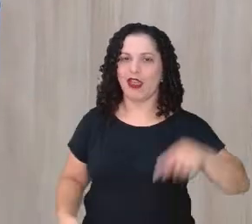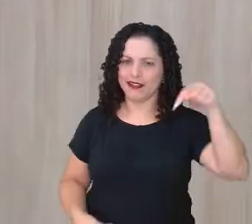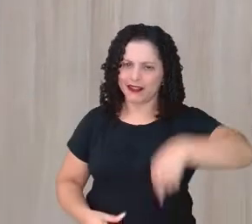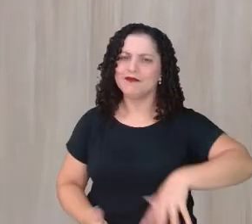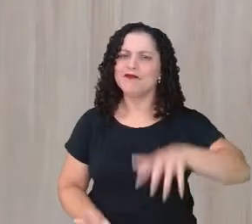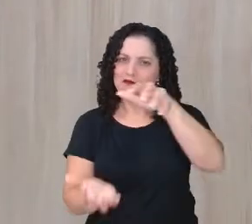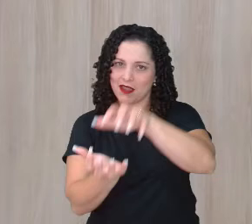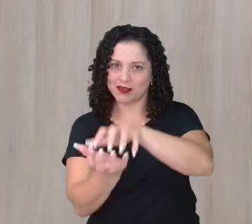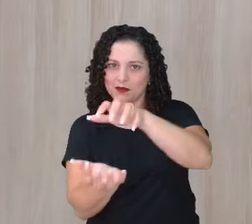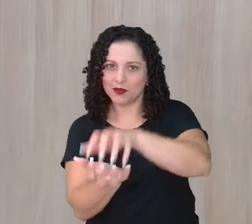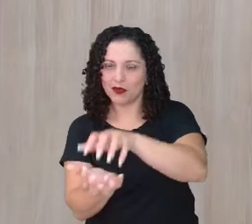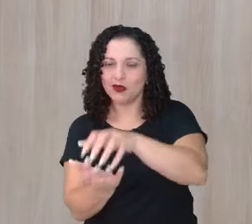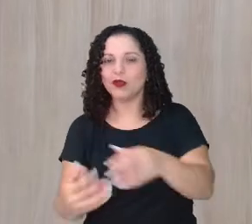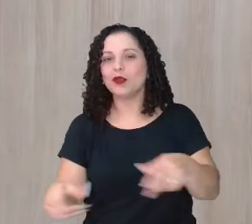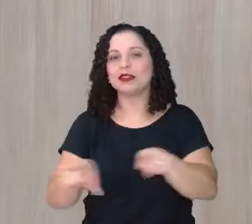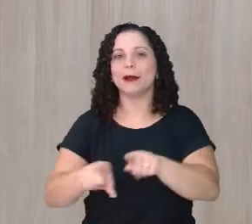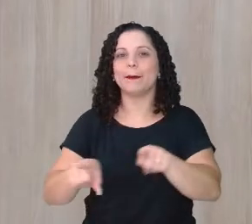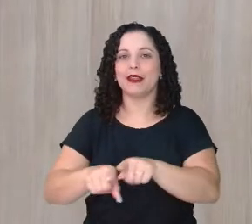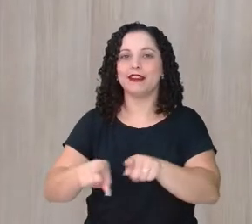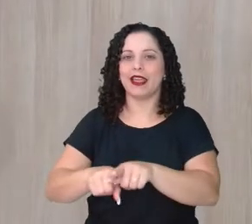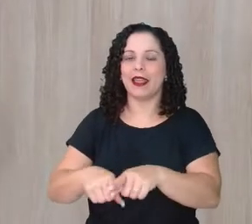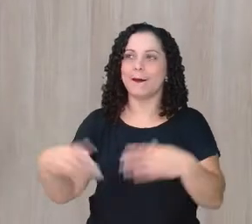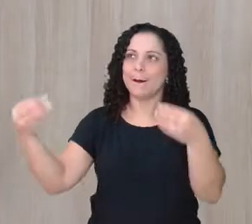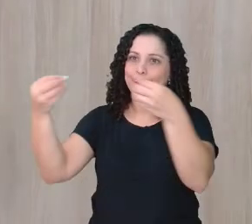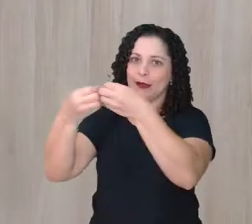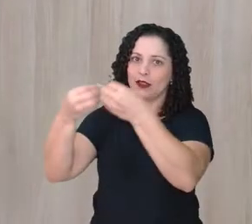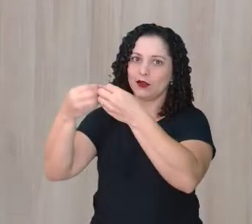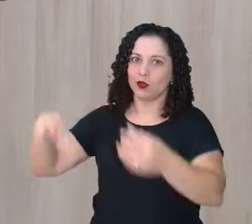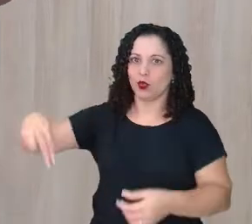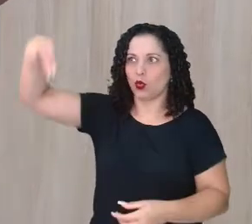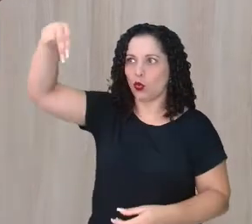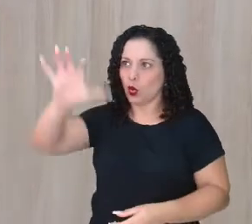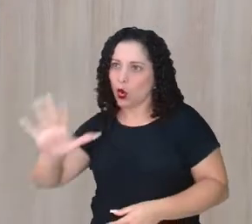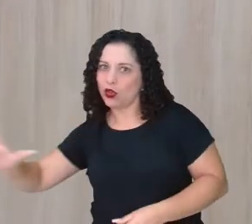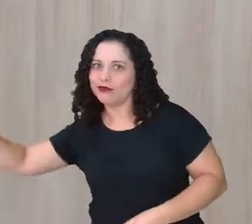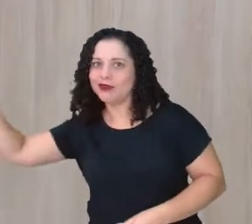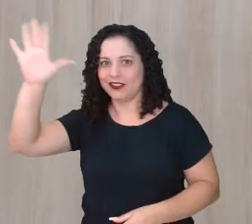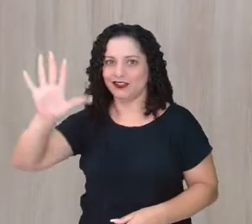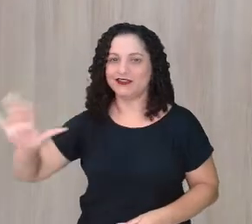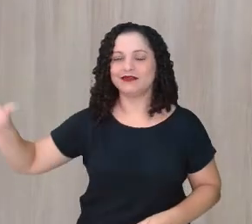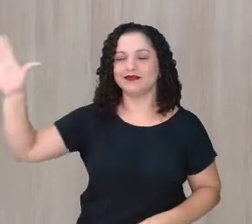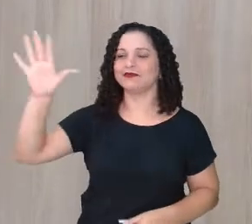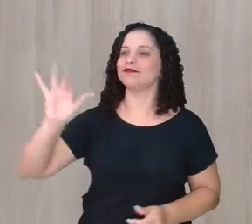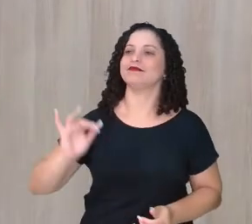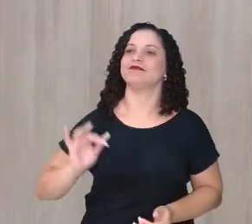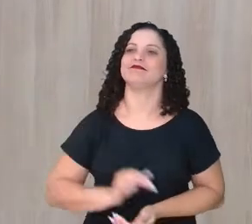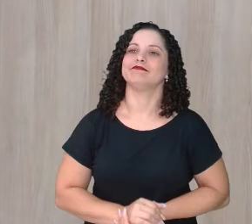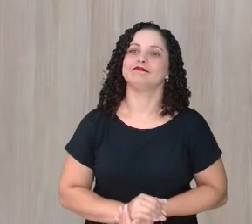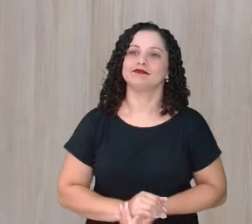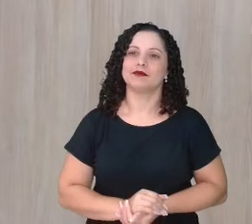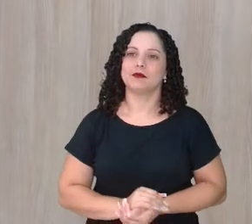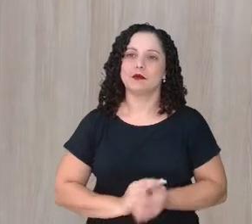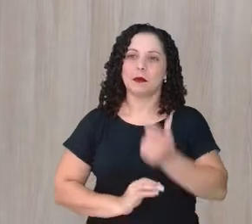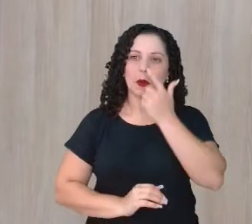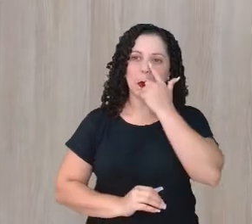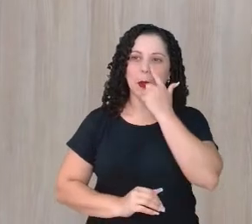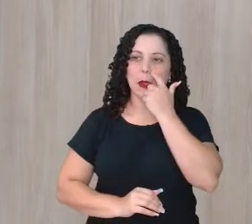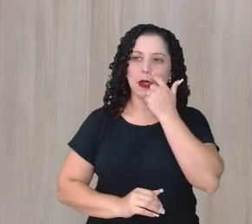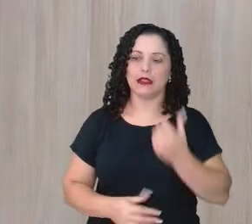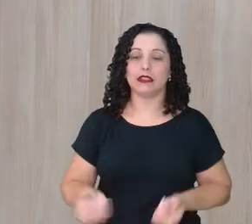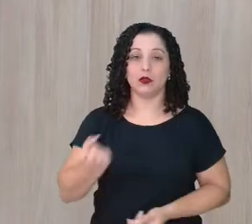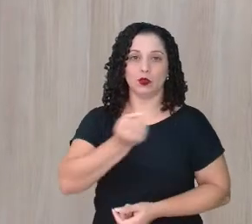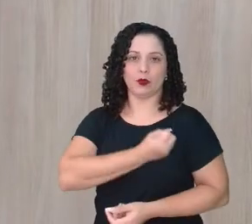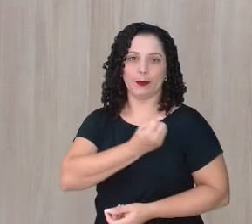como muitos estados da região Nordeste. Outra coisa interessante é que a parte aqui, ó, o